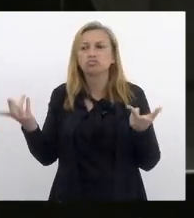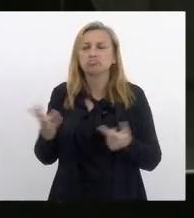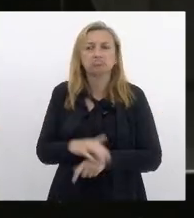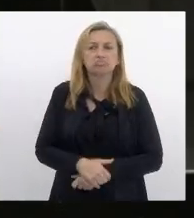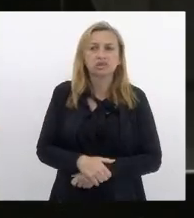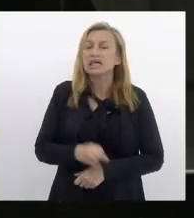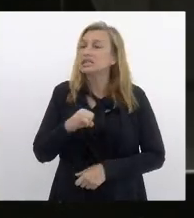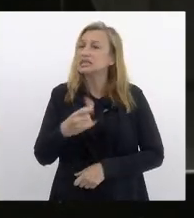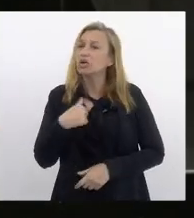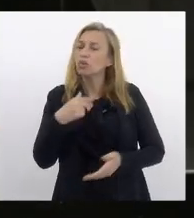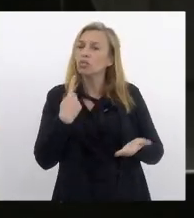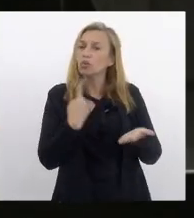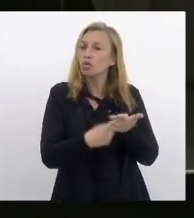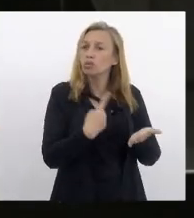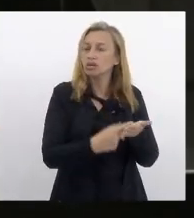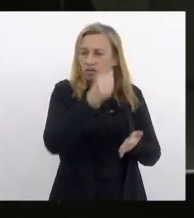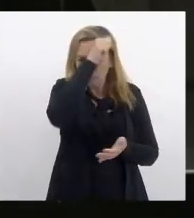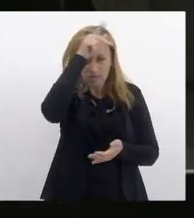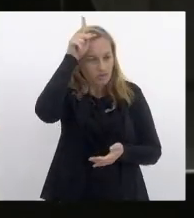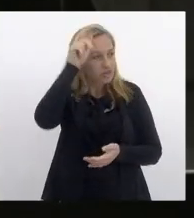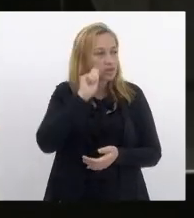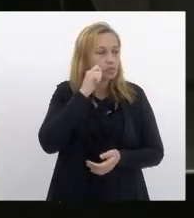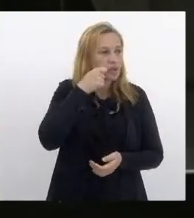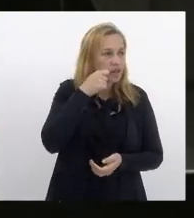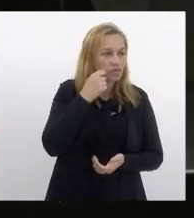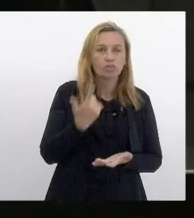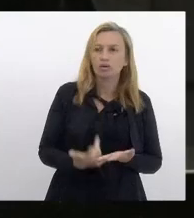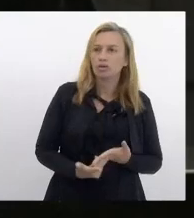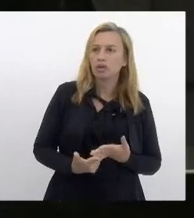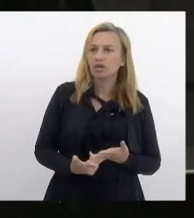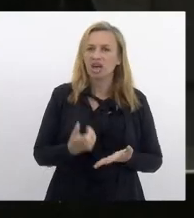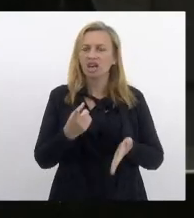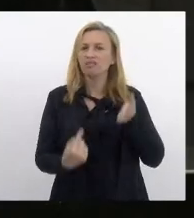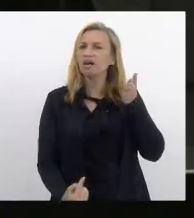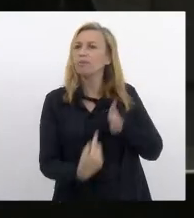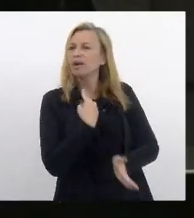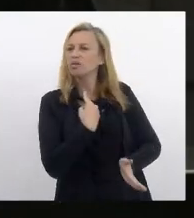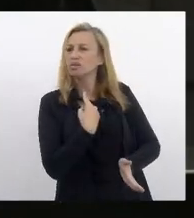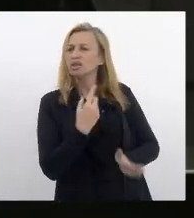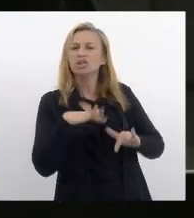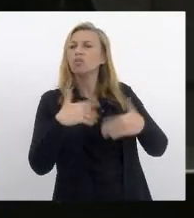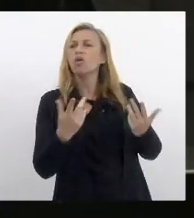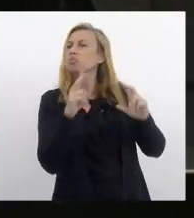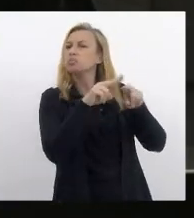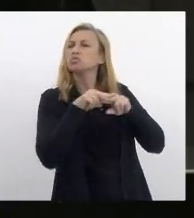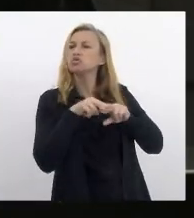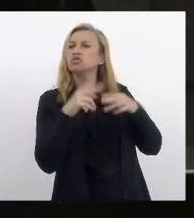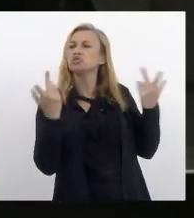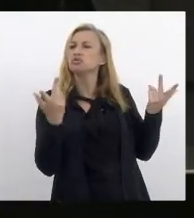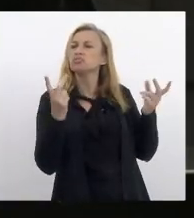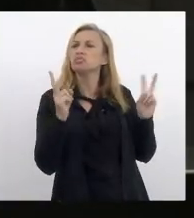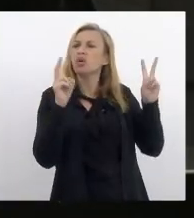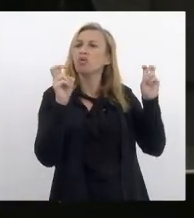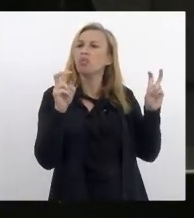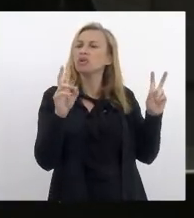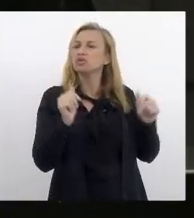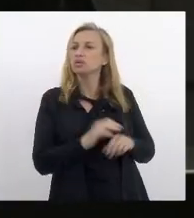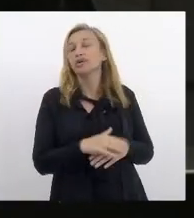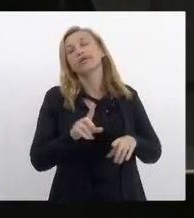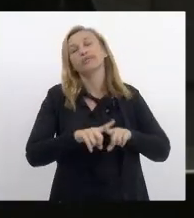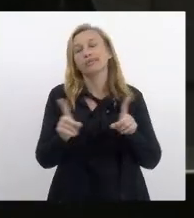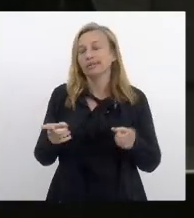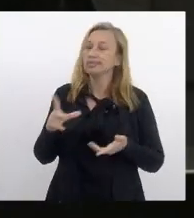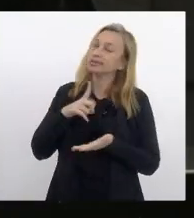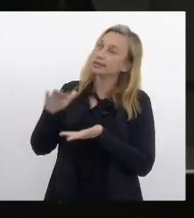Se eu marcar uma audiência com o prefeito Eduardo Paes, ele não vai me perguntar qual é a pauta. Mas tem